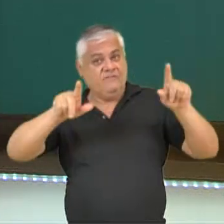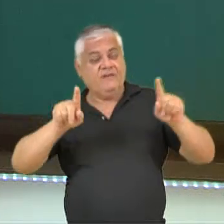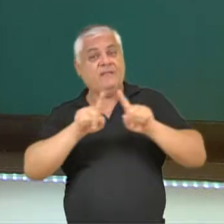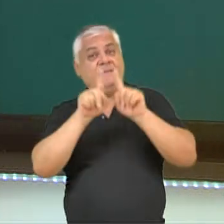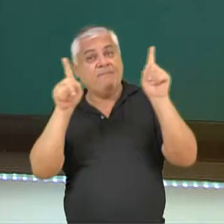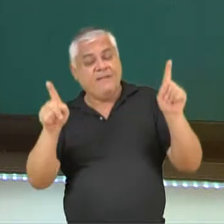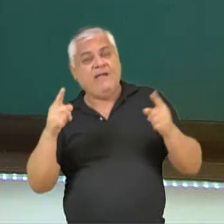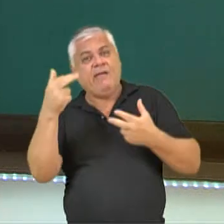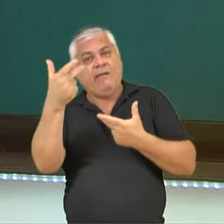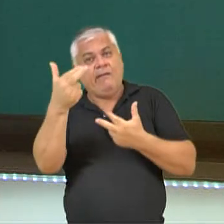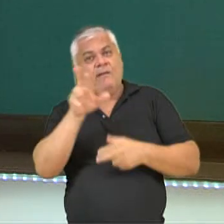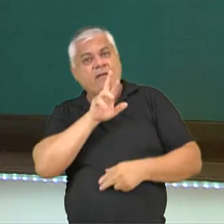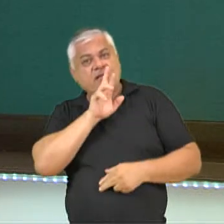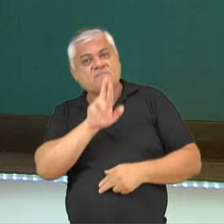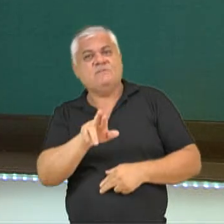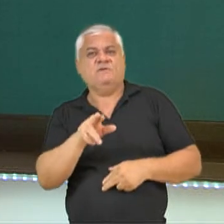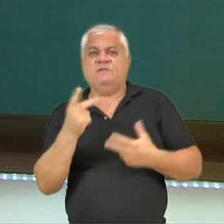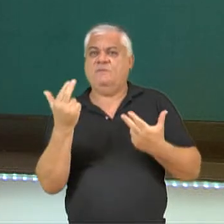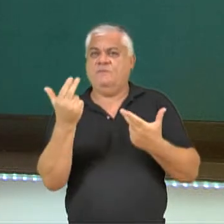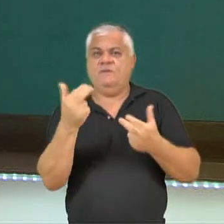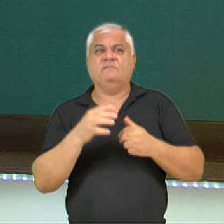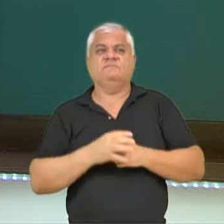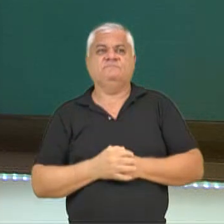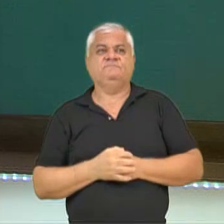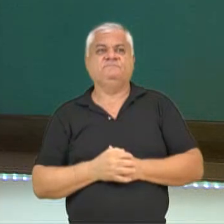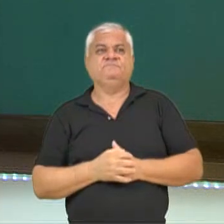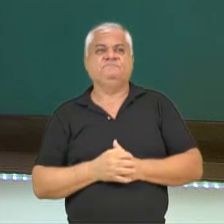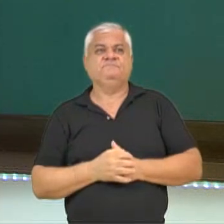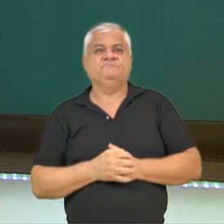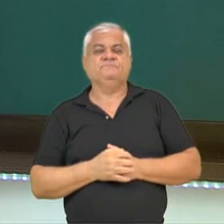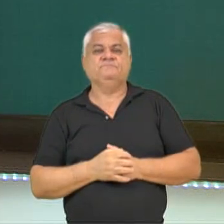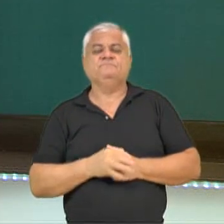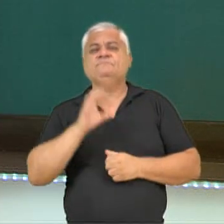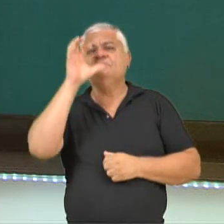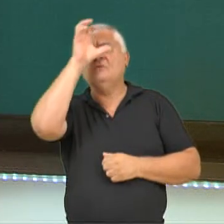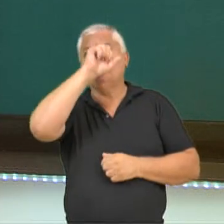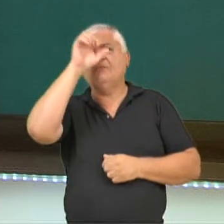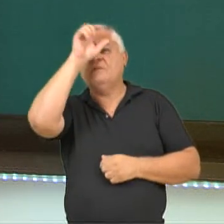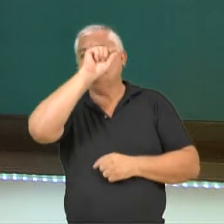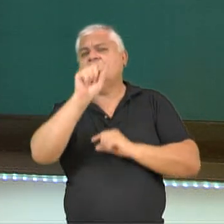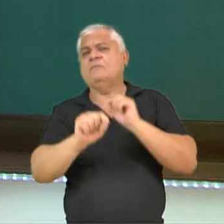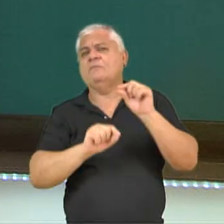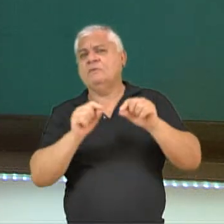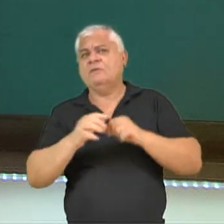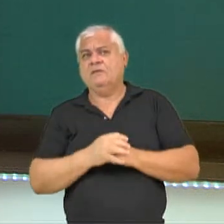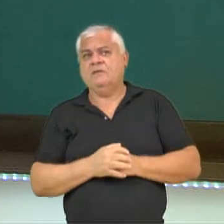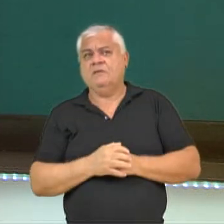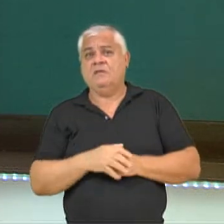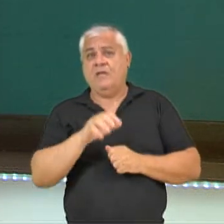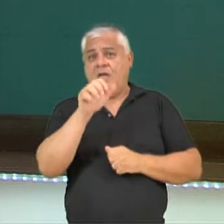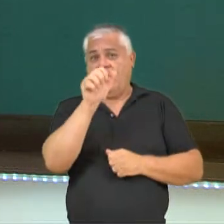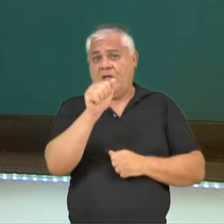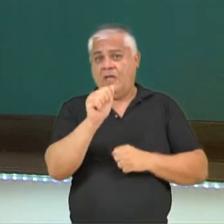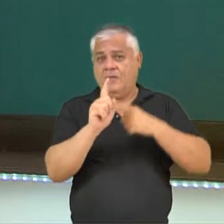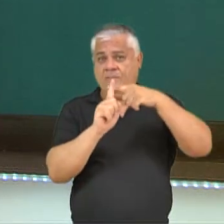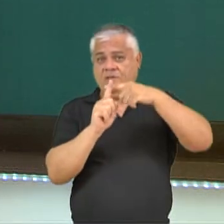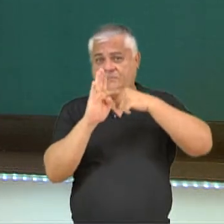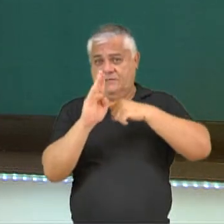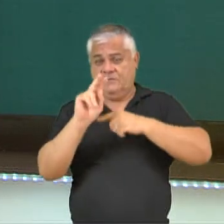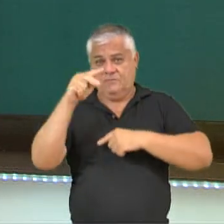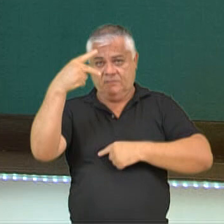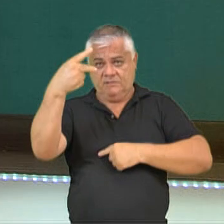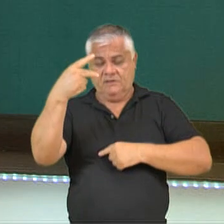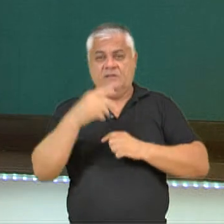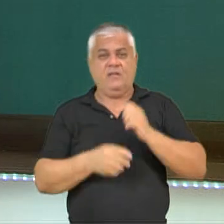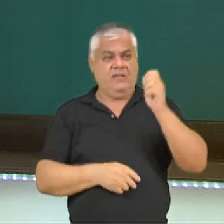simbolizam e representam a mesma quantidade, certo? Então, o que aprendemos hoje, gente? Que a mais b ao quadrado, ou seja,